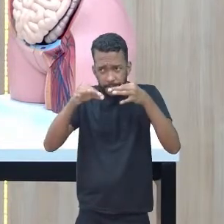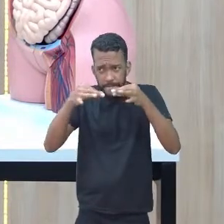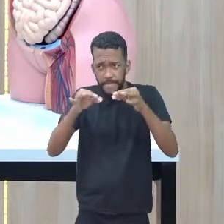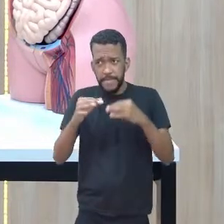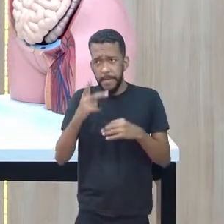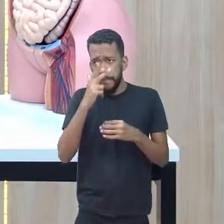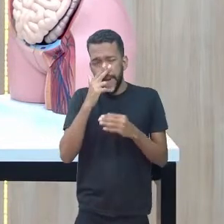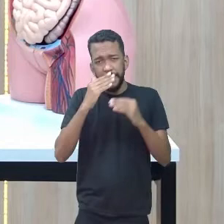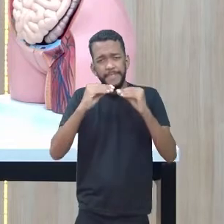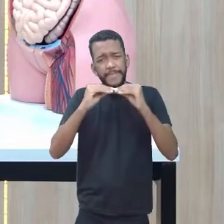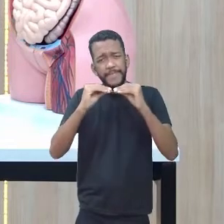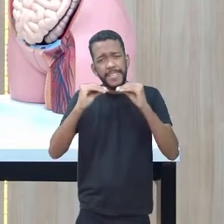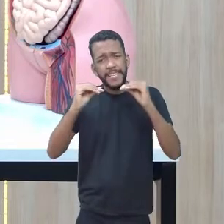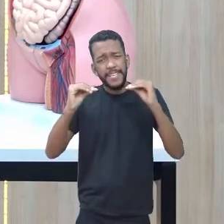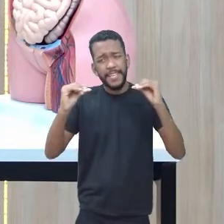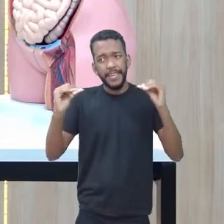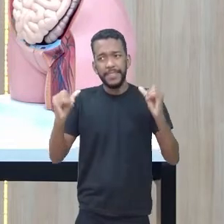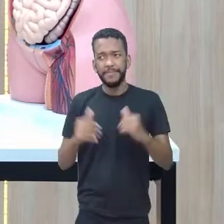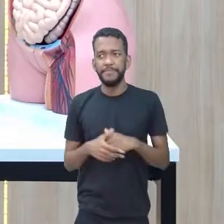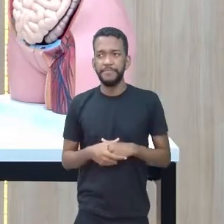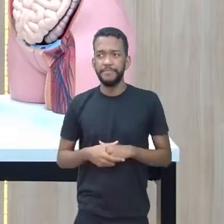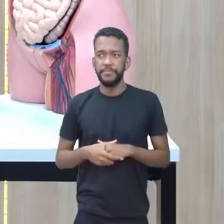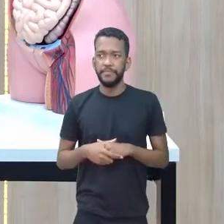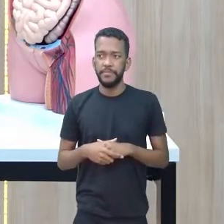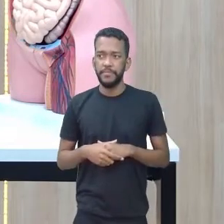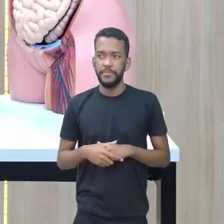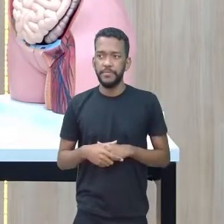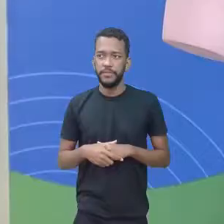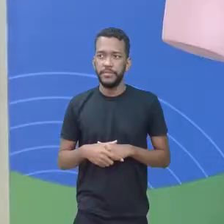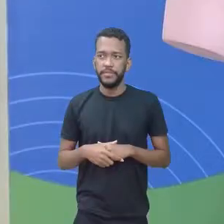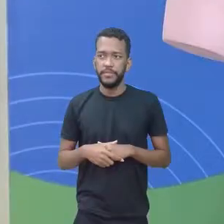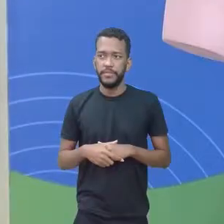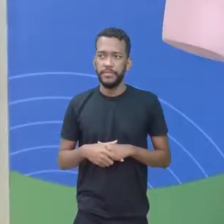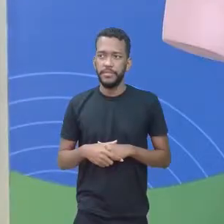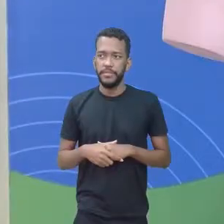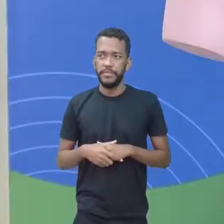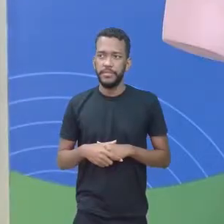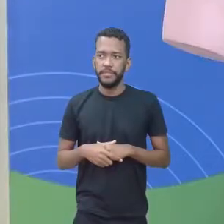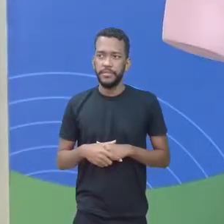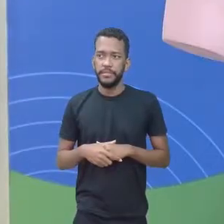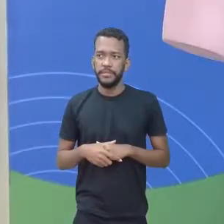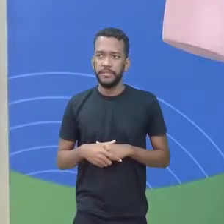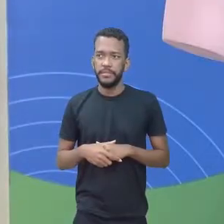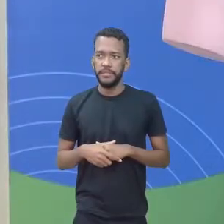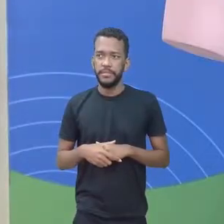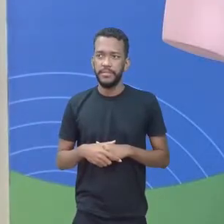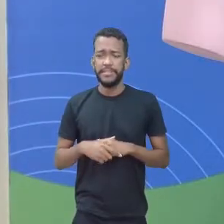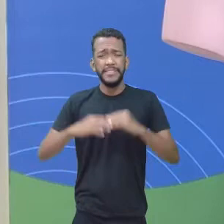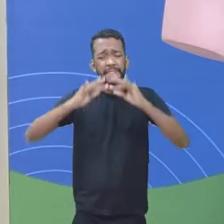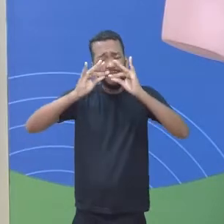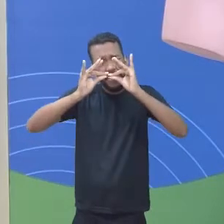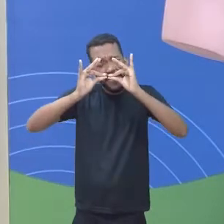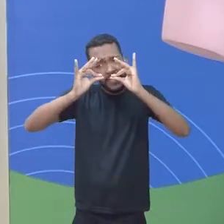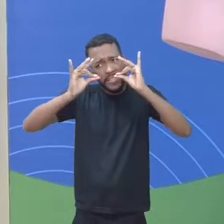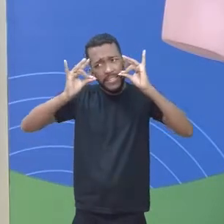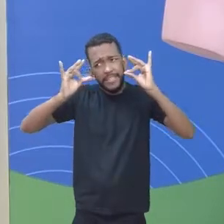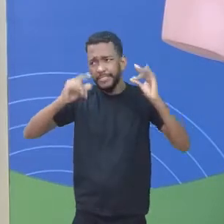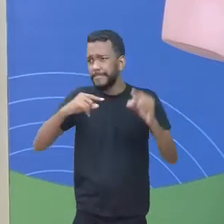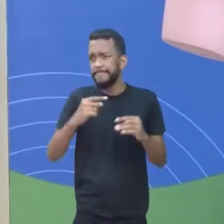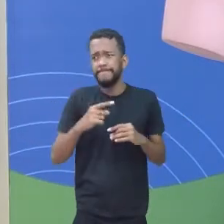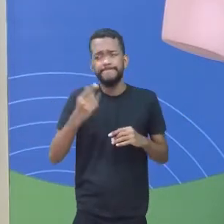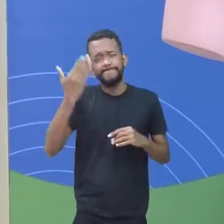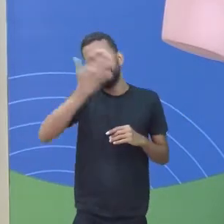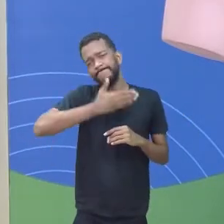a pele da cebola. E aí a gente vai colocar na lâmina. Professora, é tão fininha que a gente nem